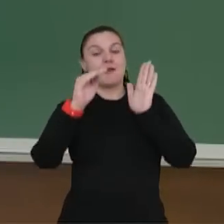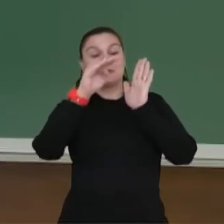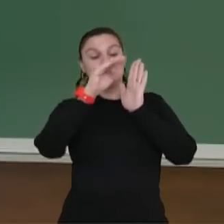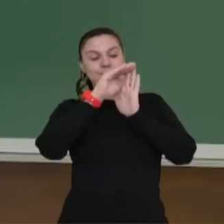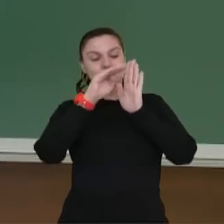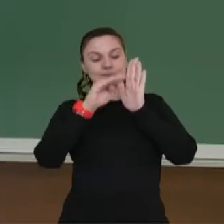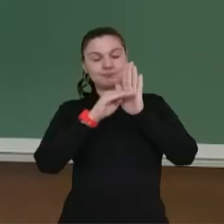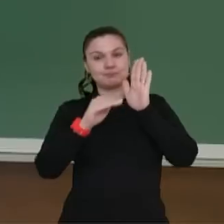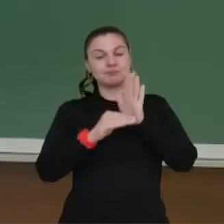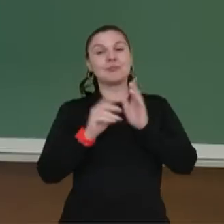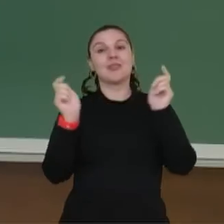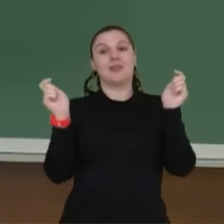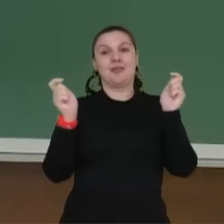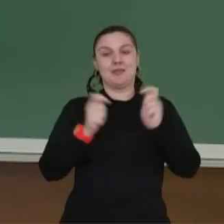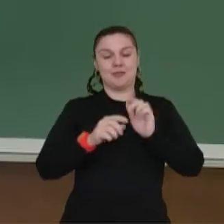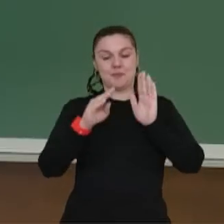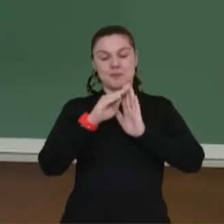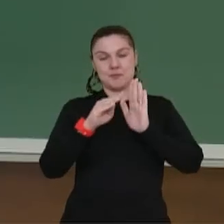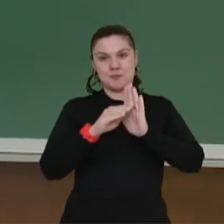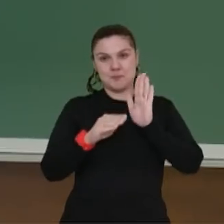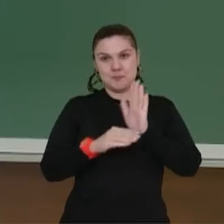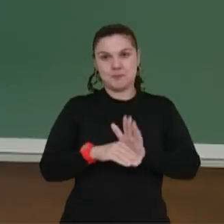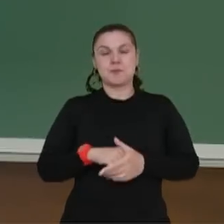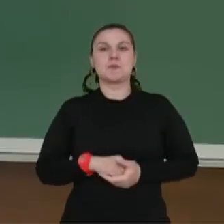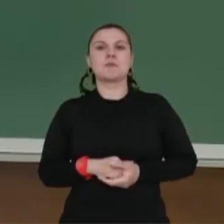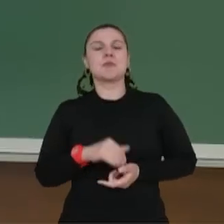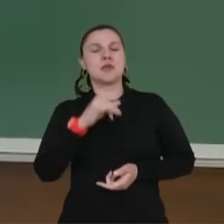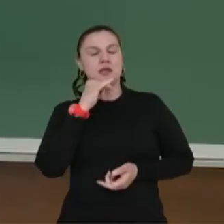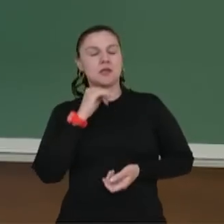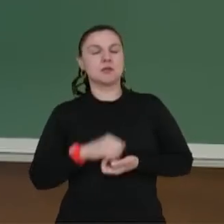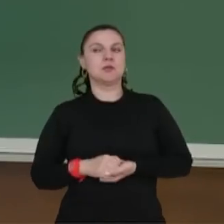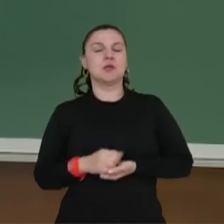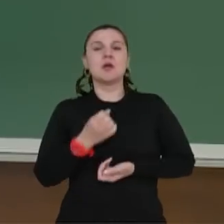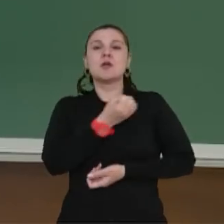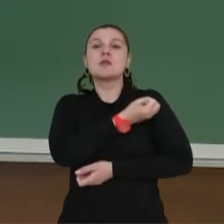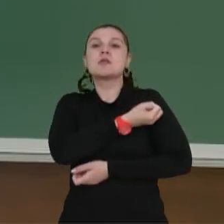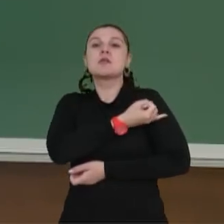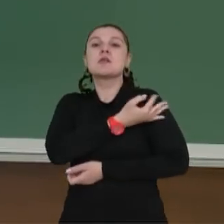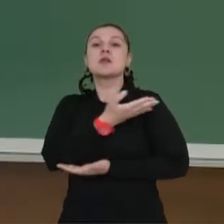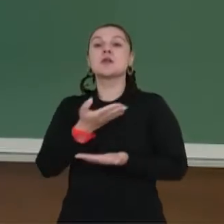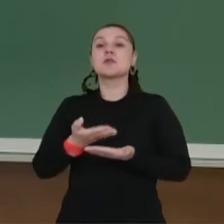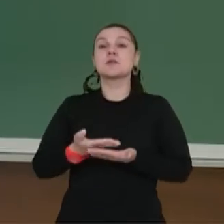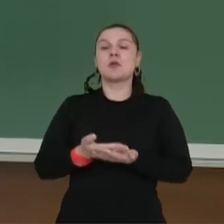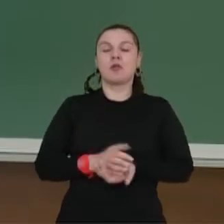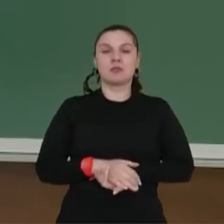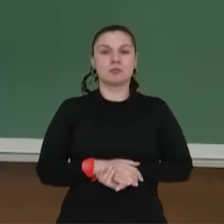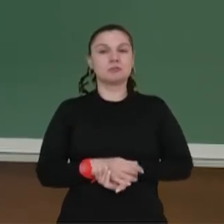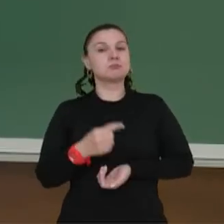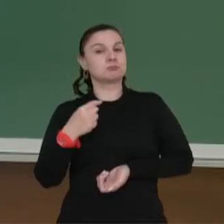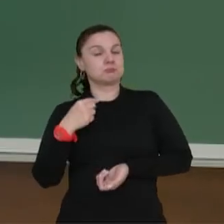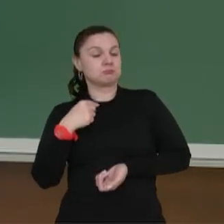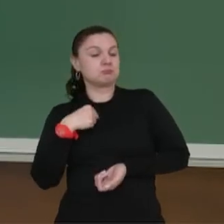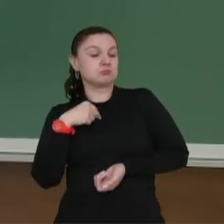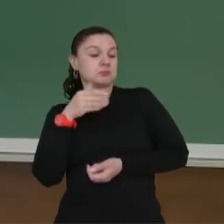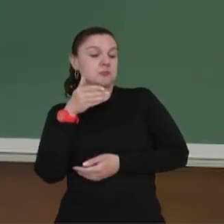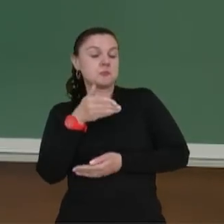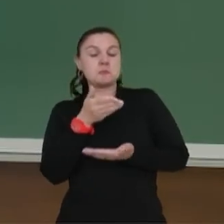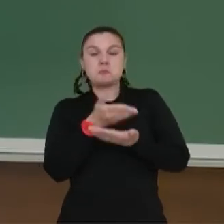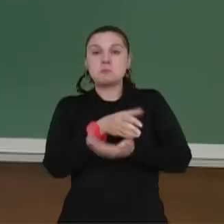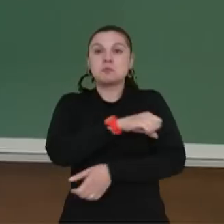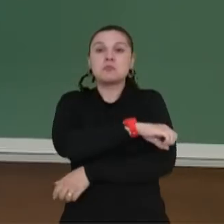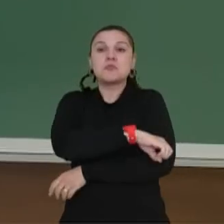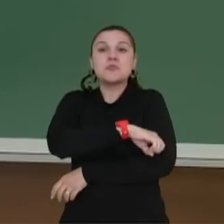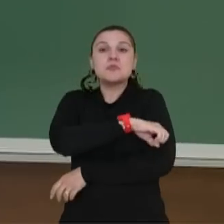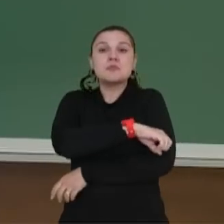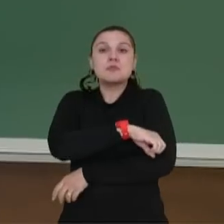eu posso ordenar essas informações, certo? Exemplo, escolaridade. Eu posso ter um estudante que está na educação infantil,